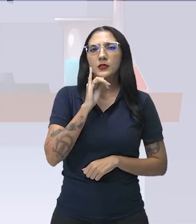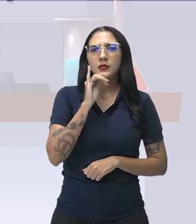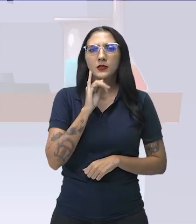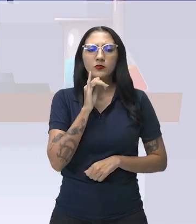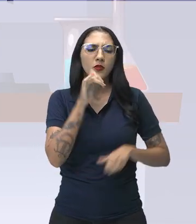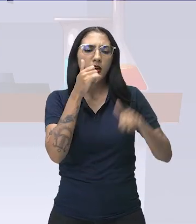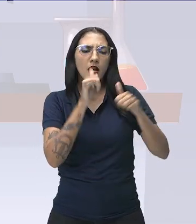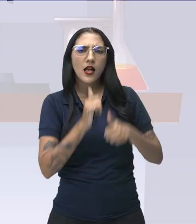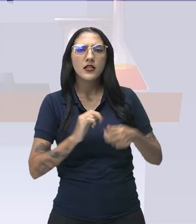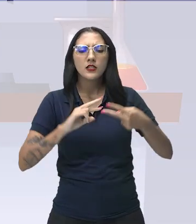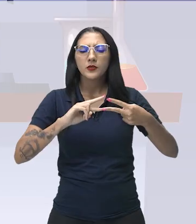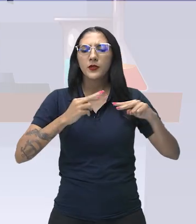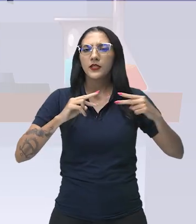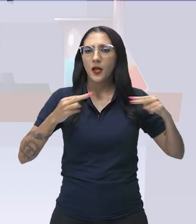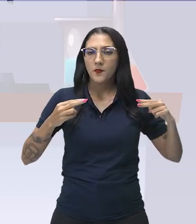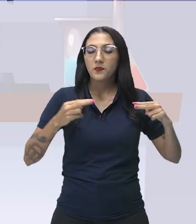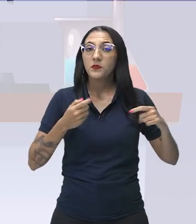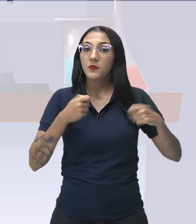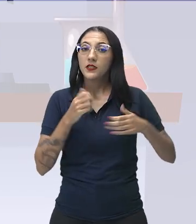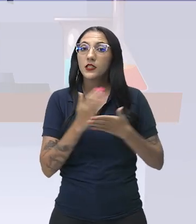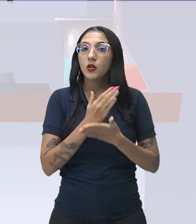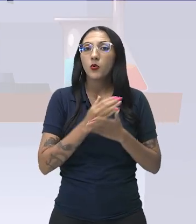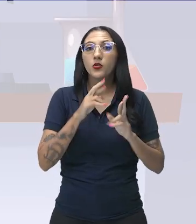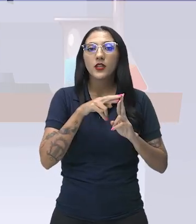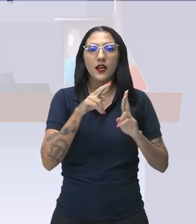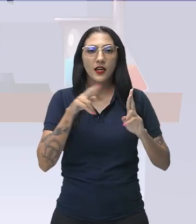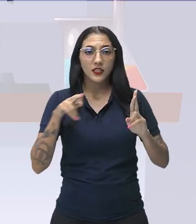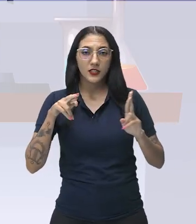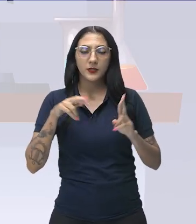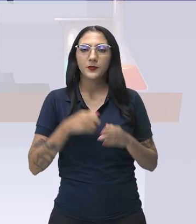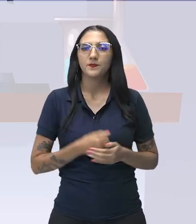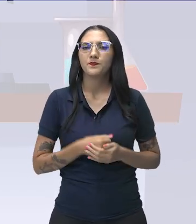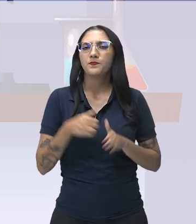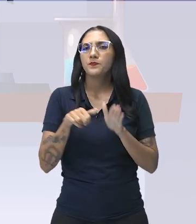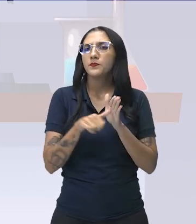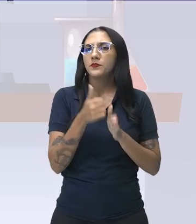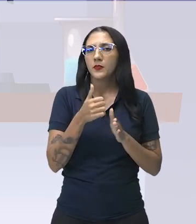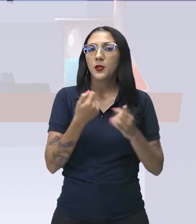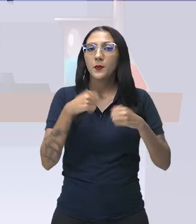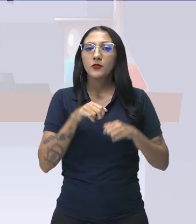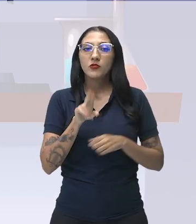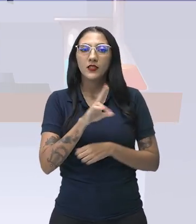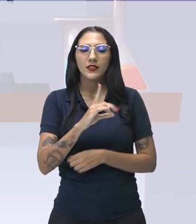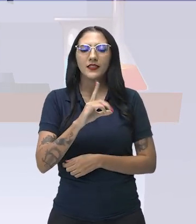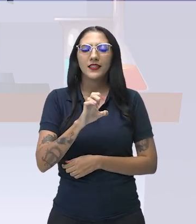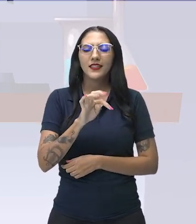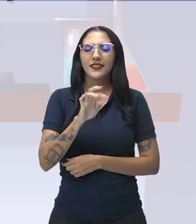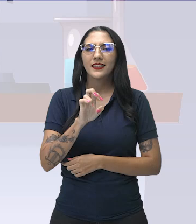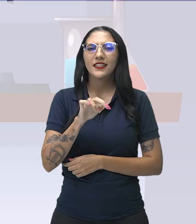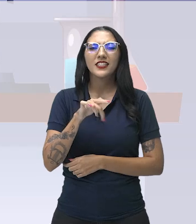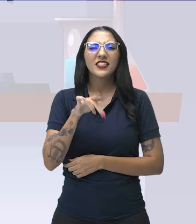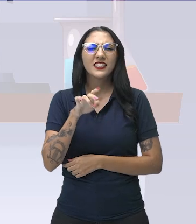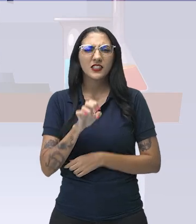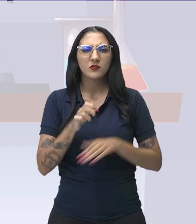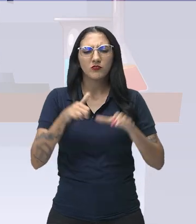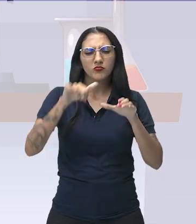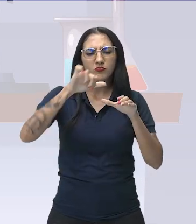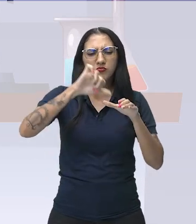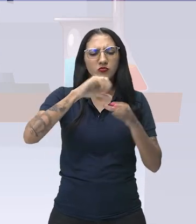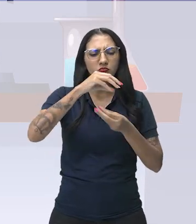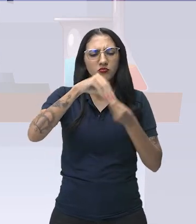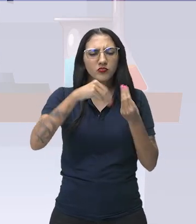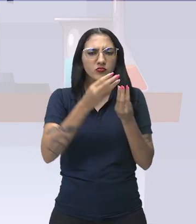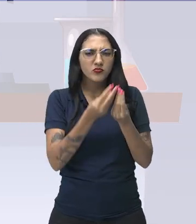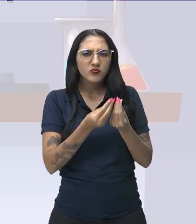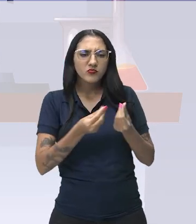nós vamos precisar de alguns reagentes básicos, que são eles. Primeiro, nós usamos detergente com a finalidade de